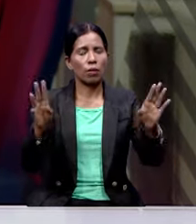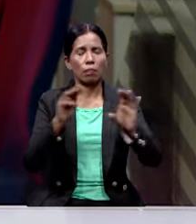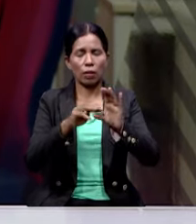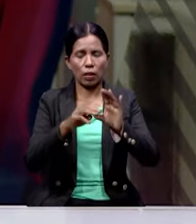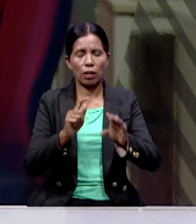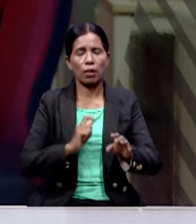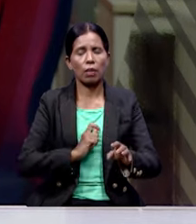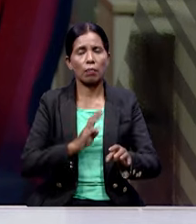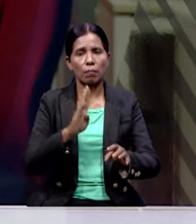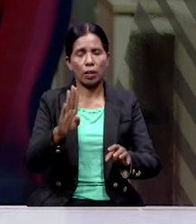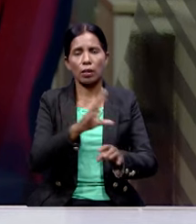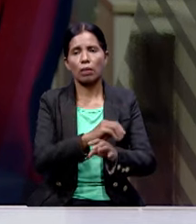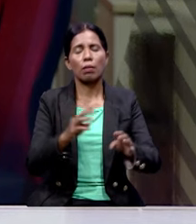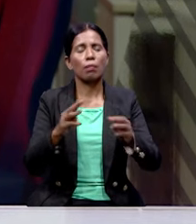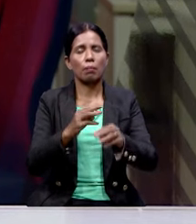taibesi no Manlewana.